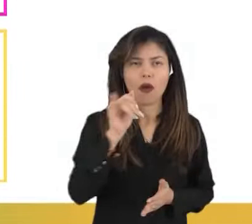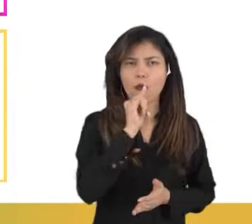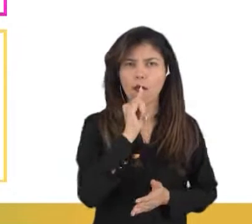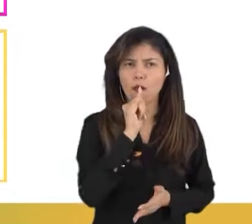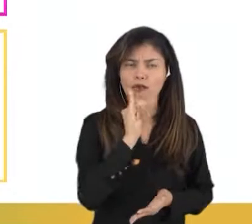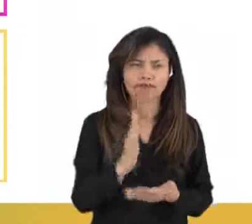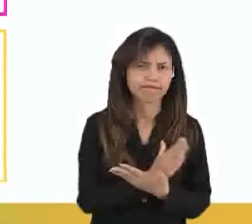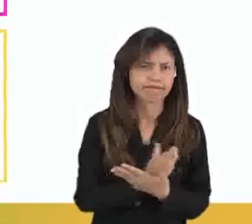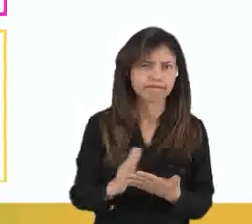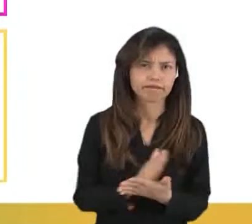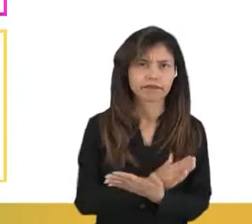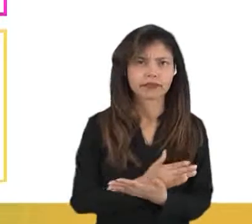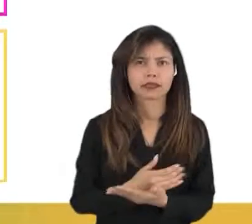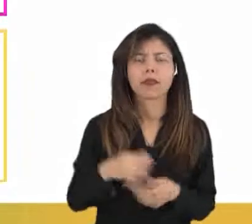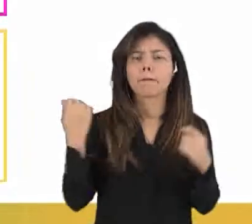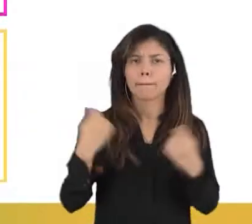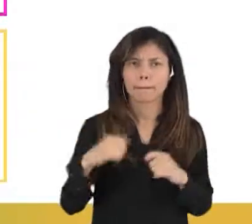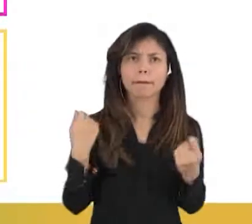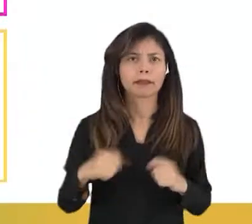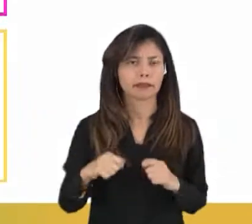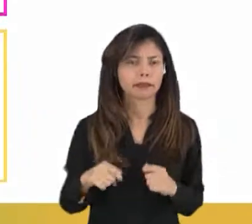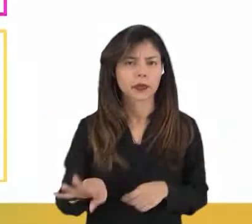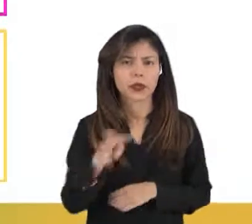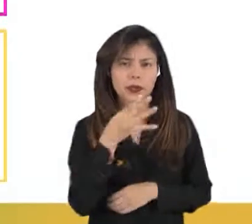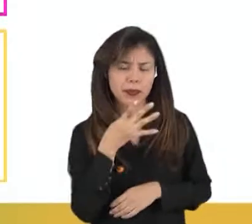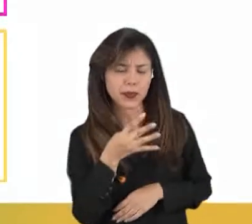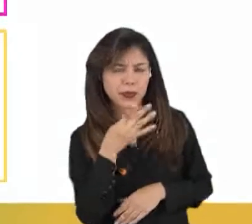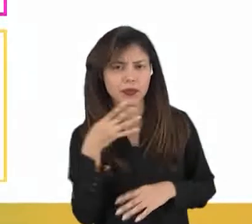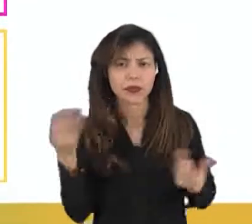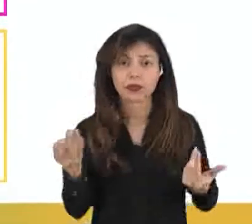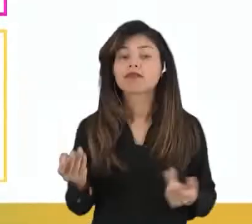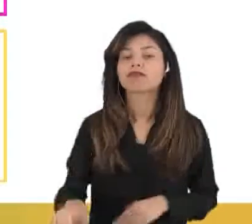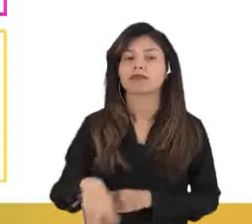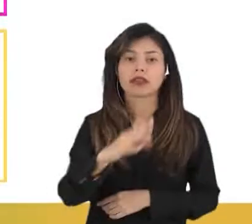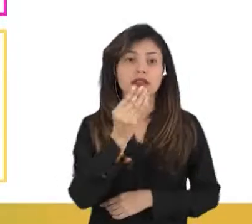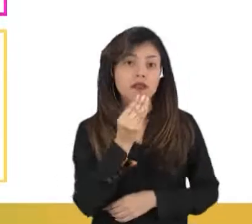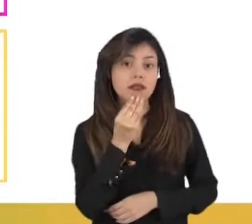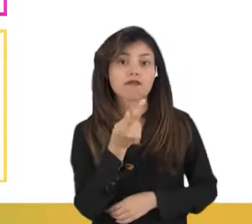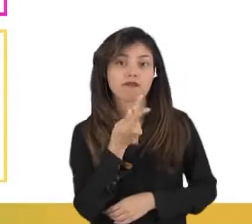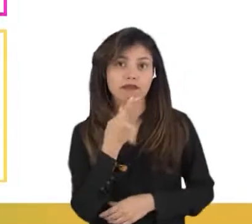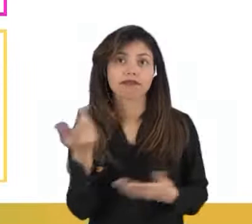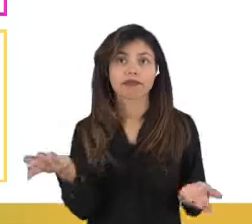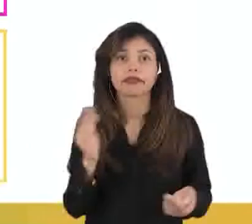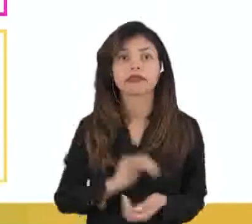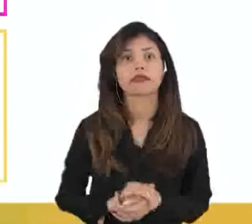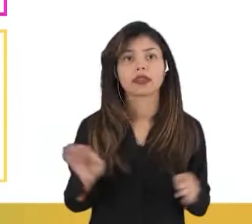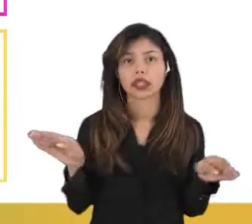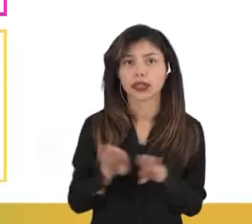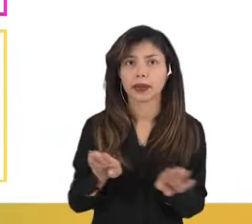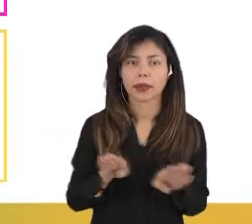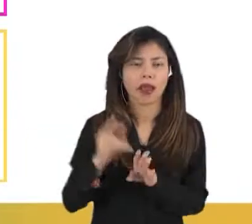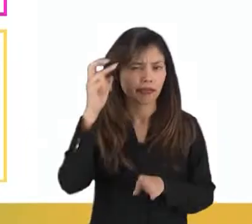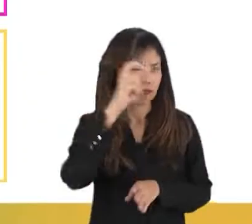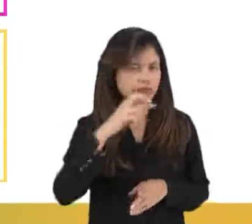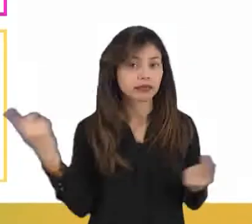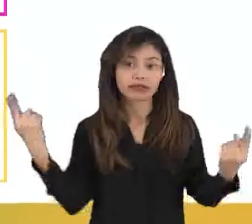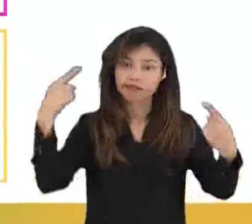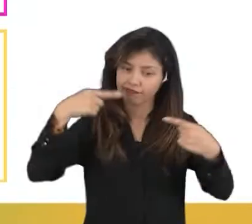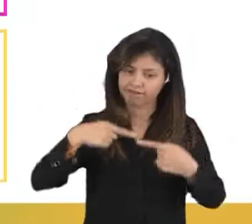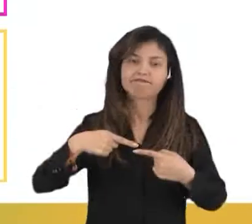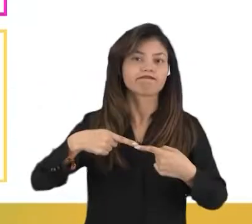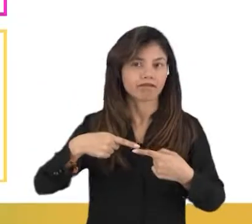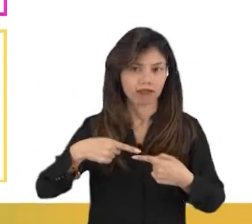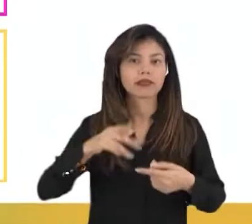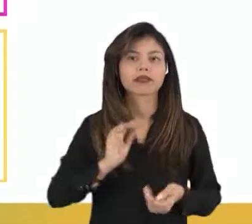de situações que necessitam desses conhecimentos de probabilidade e dos conhecimentos de análise